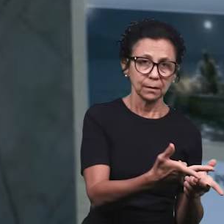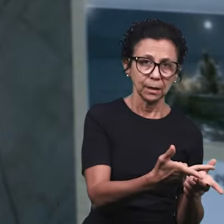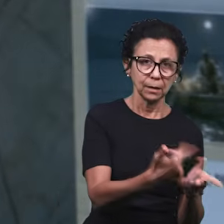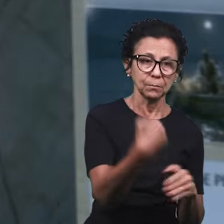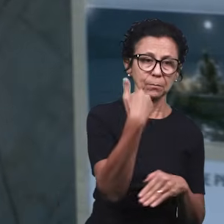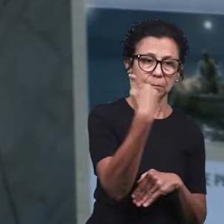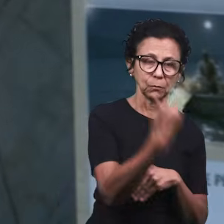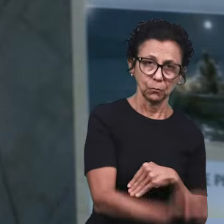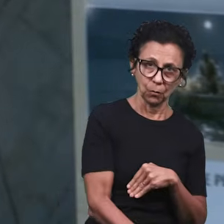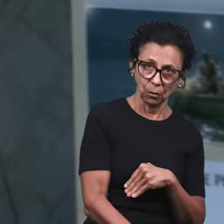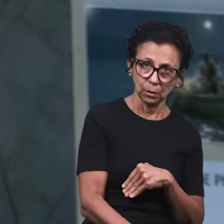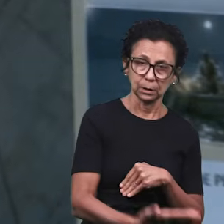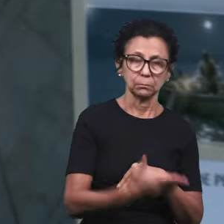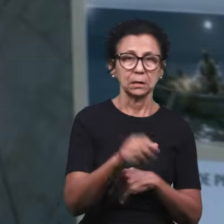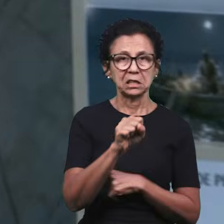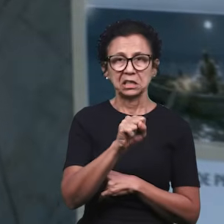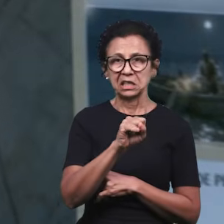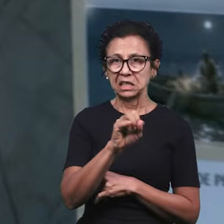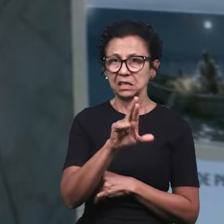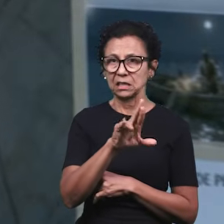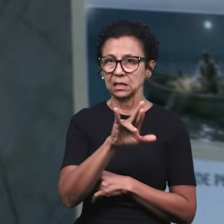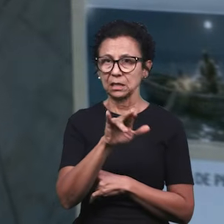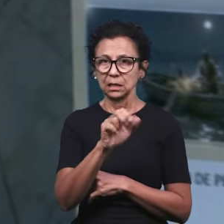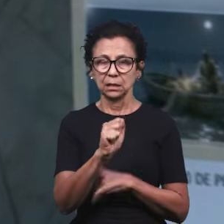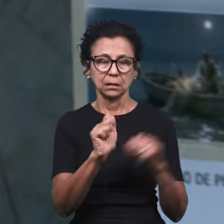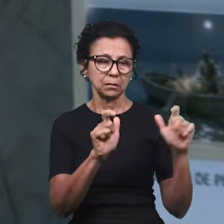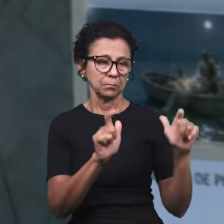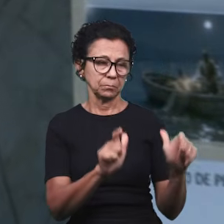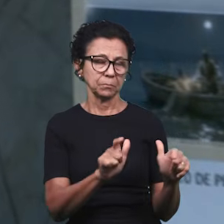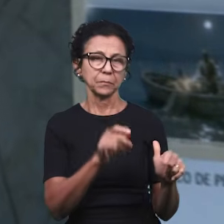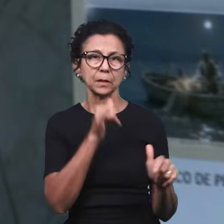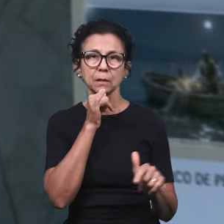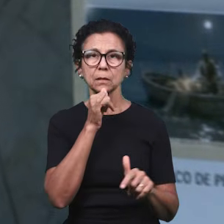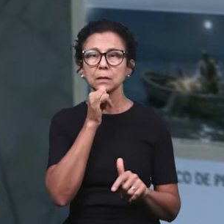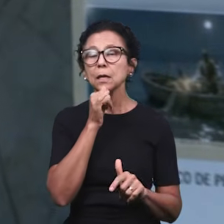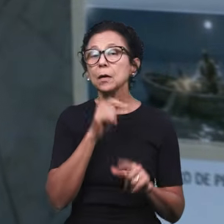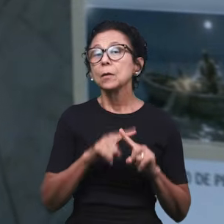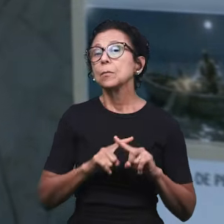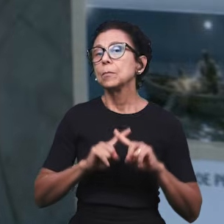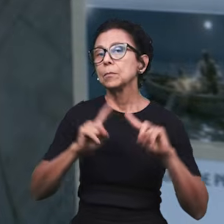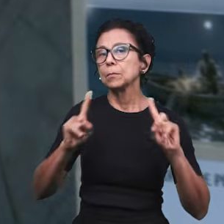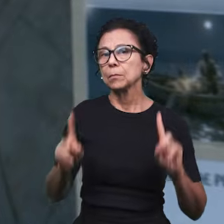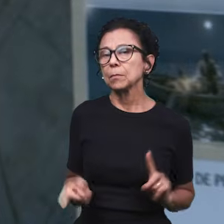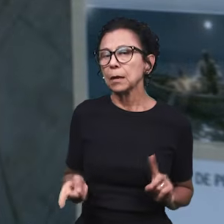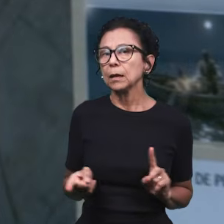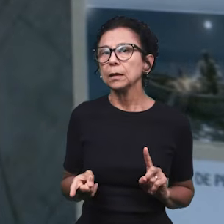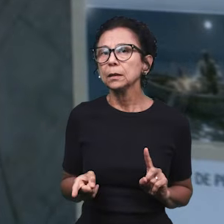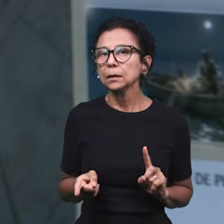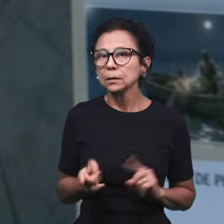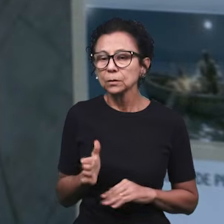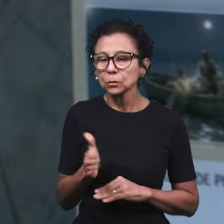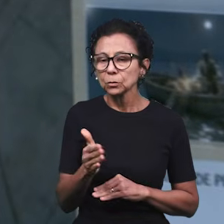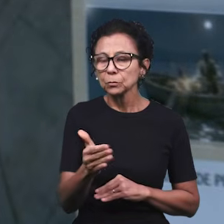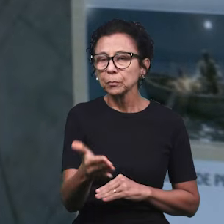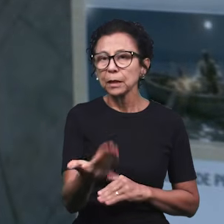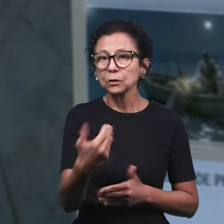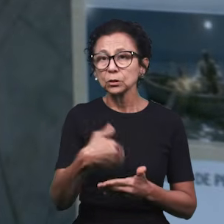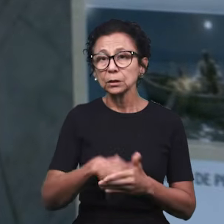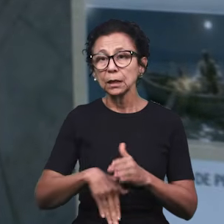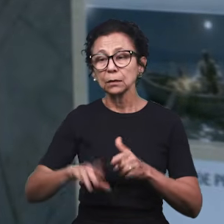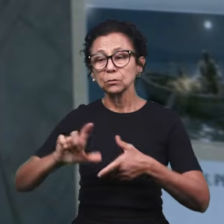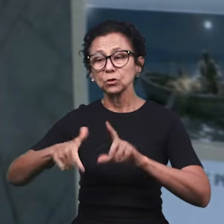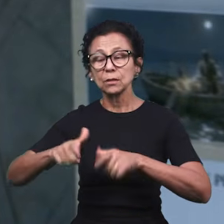vamos colocar assim, né, fronteiras da Síria, por exemplo, mas o próprio abastecimento de peixes dentro